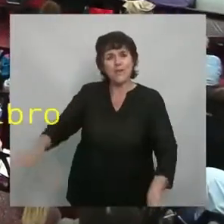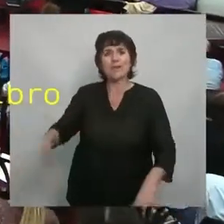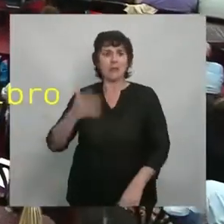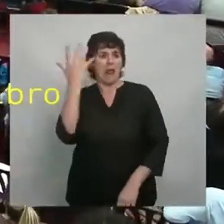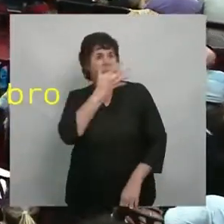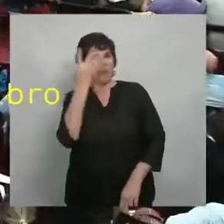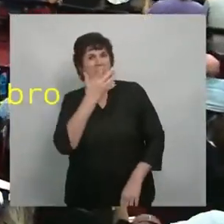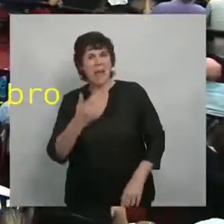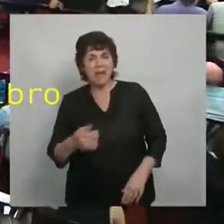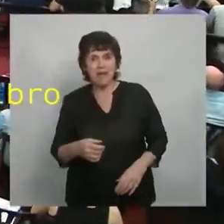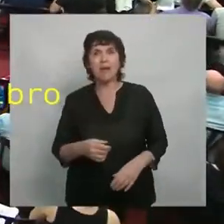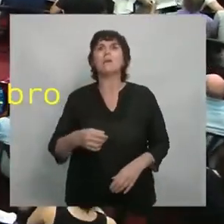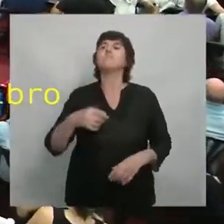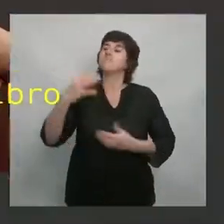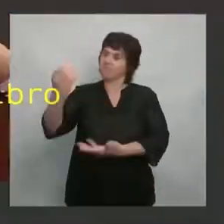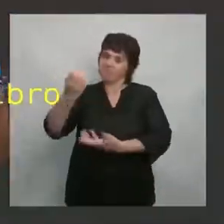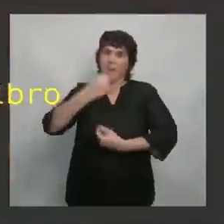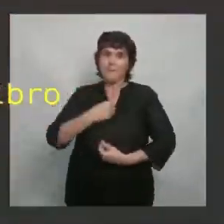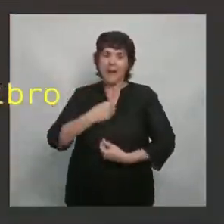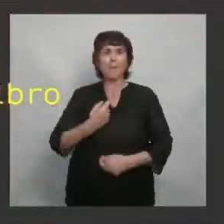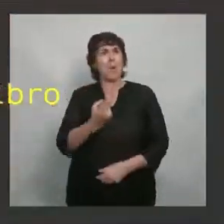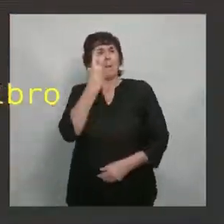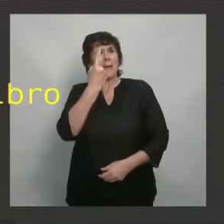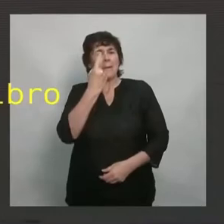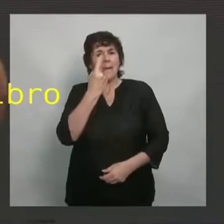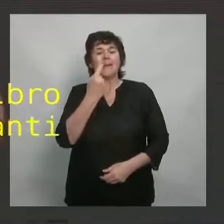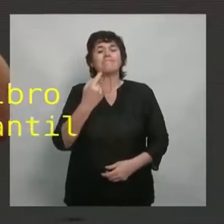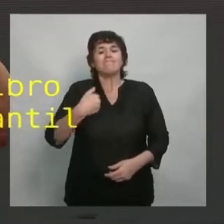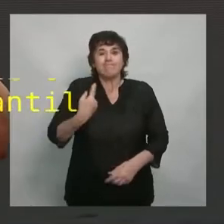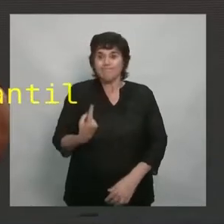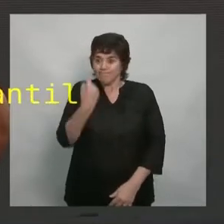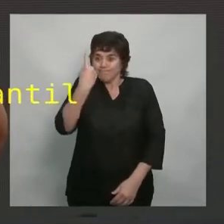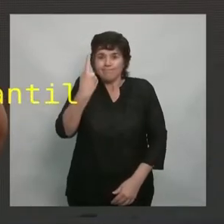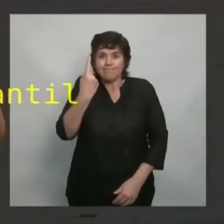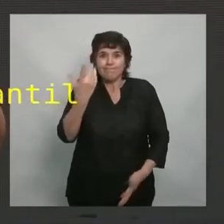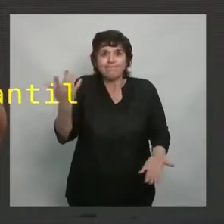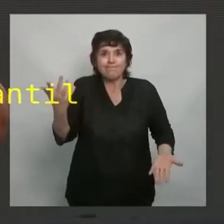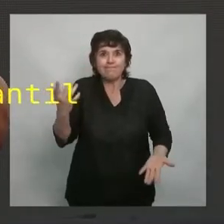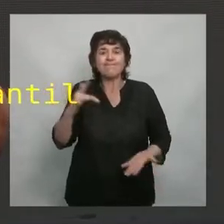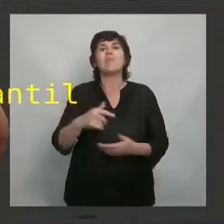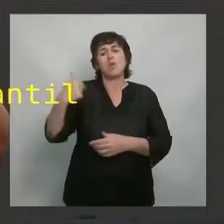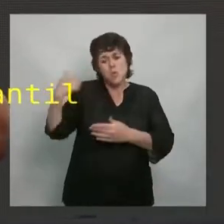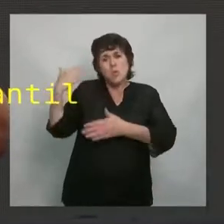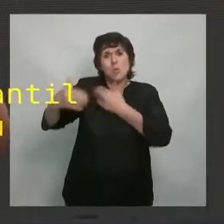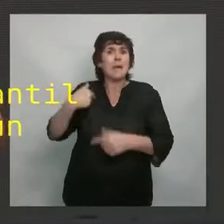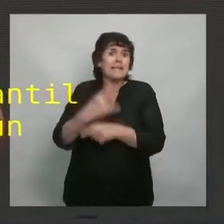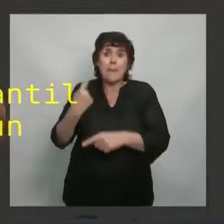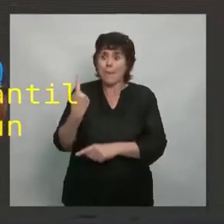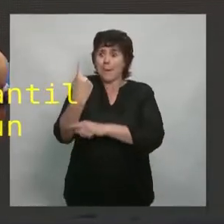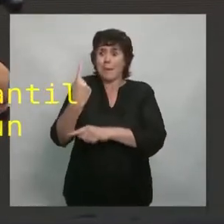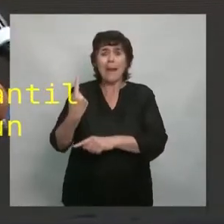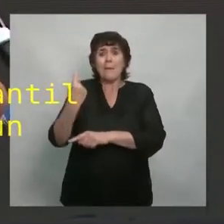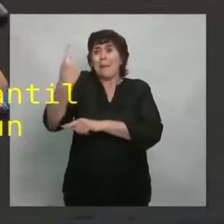tal. Ser uma exceção, como muitas vezes a minha trajetória é, só significa